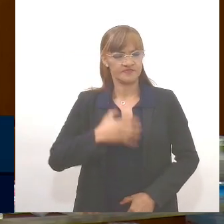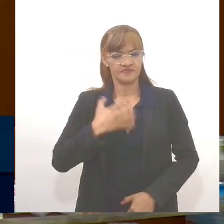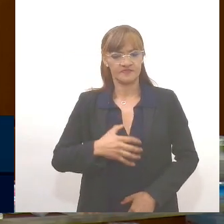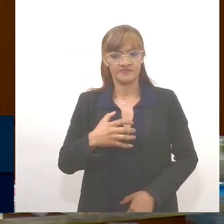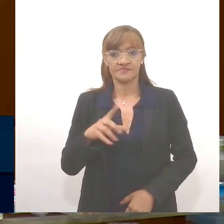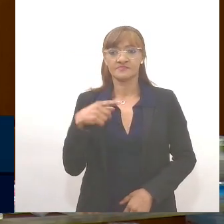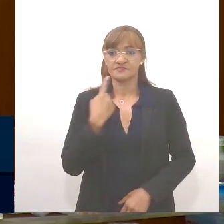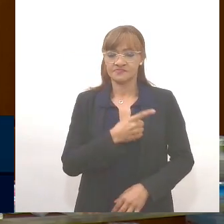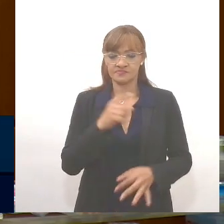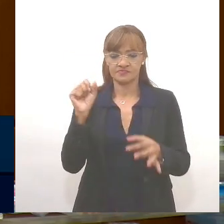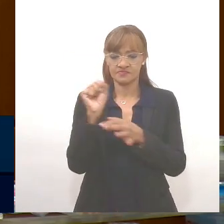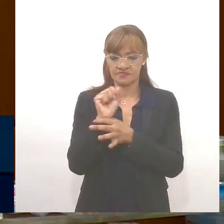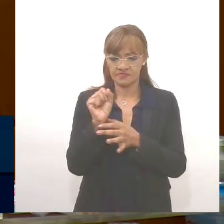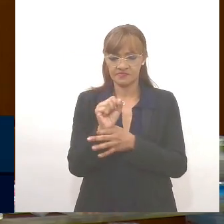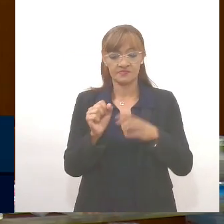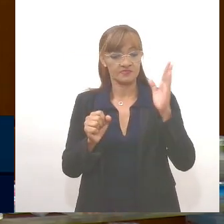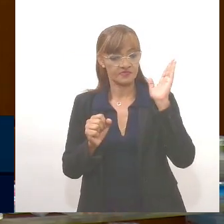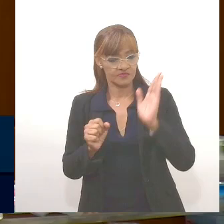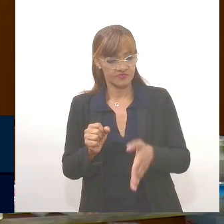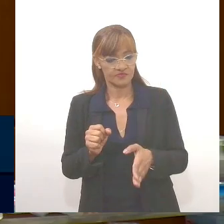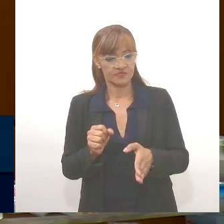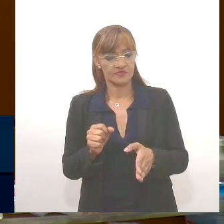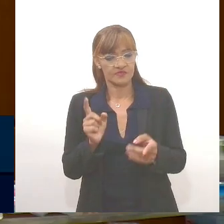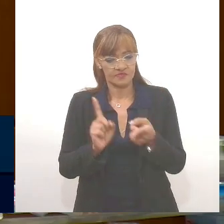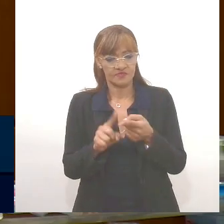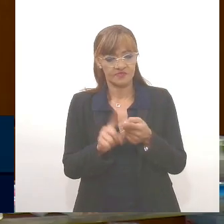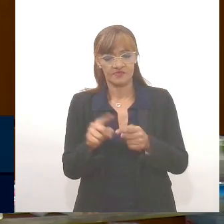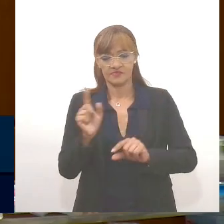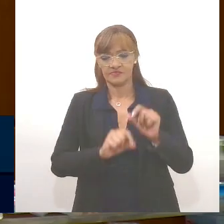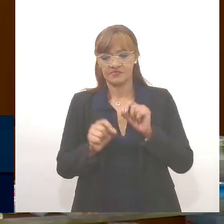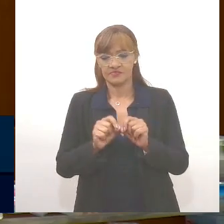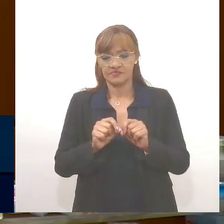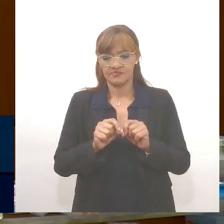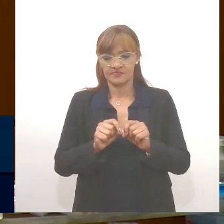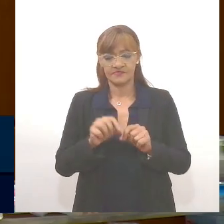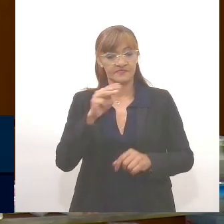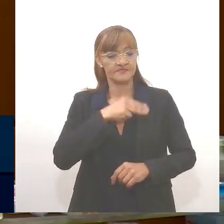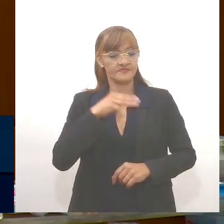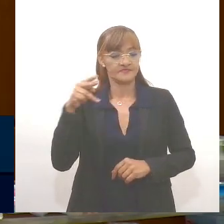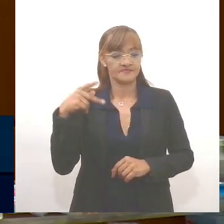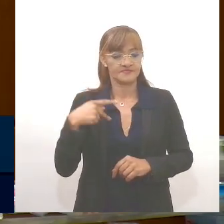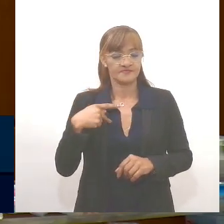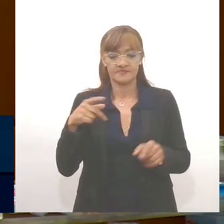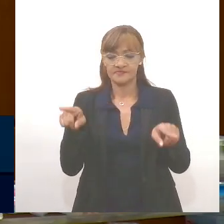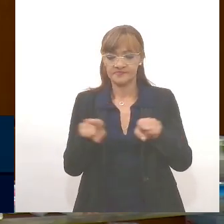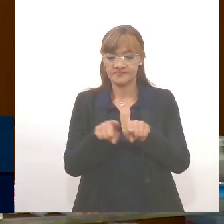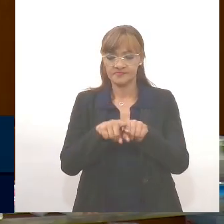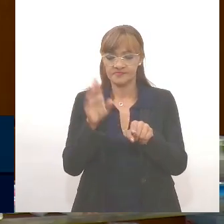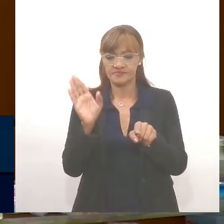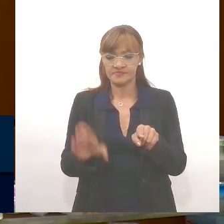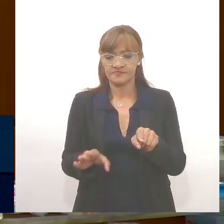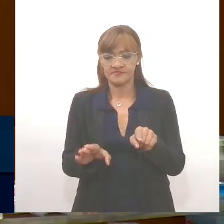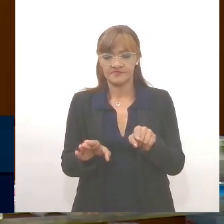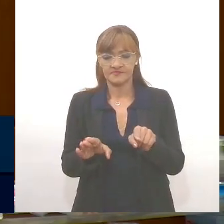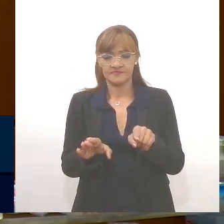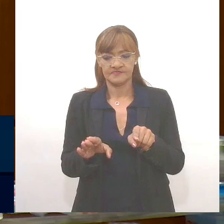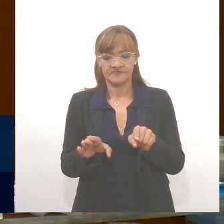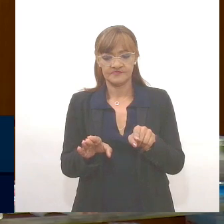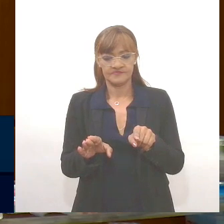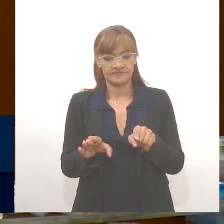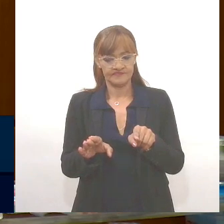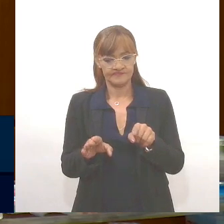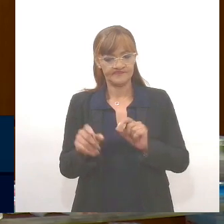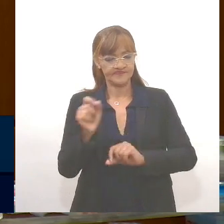acionando tanto o Ministério Público entrando com ação e também né Eh acionando o